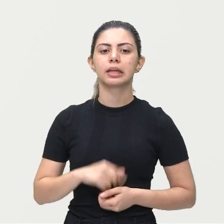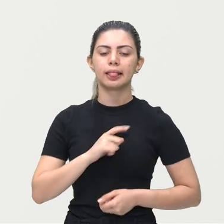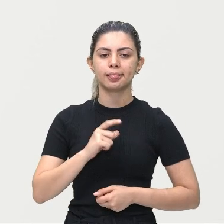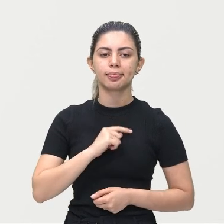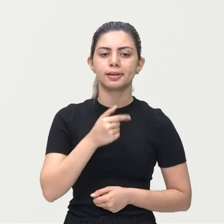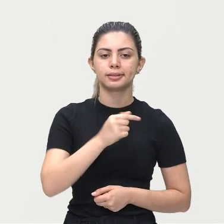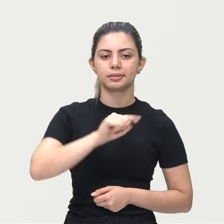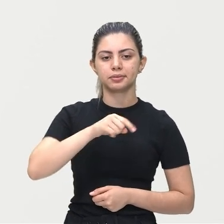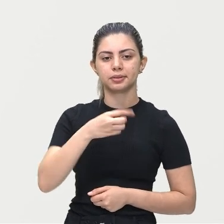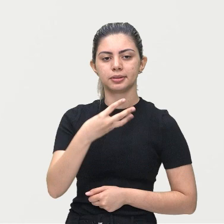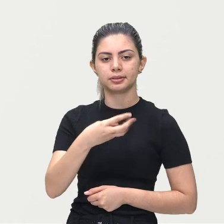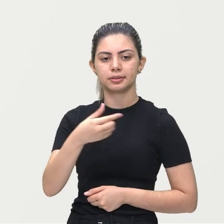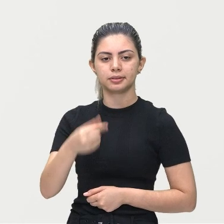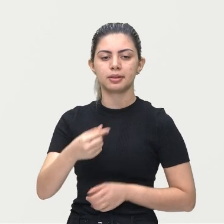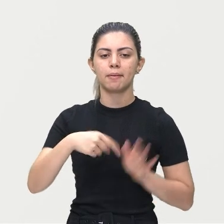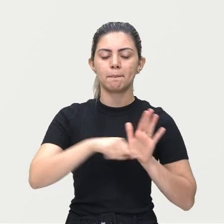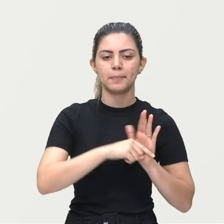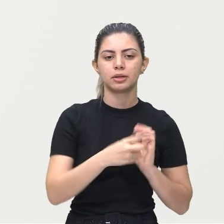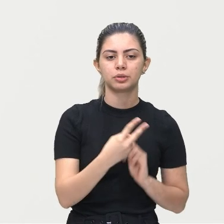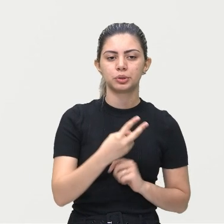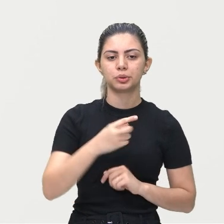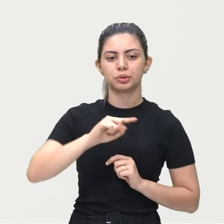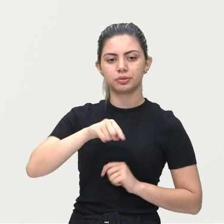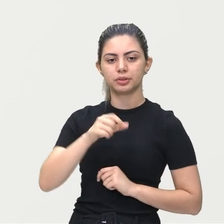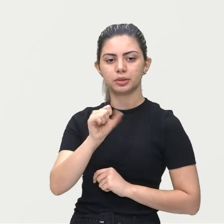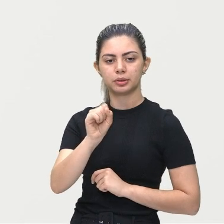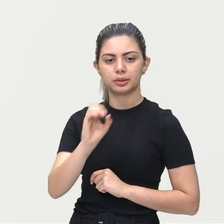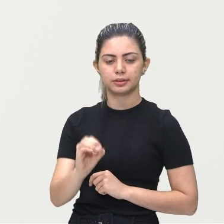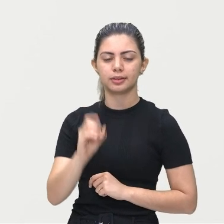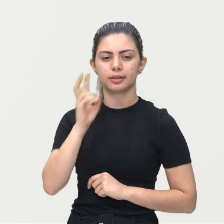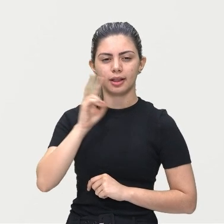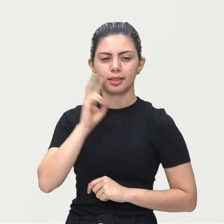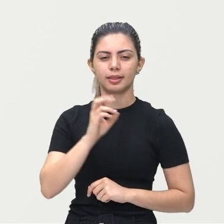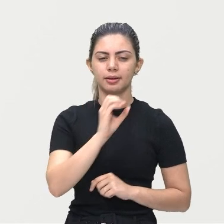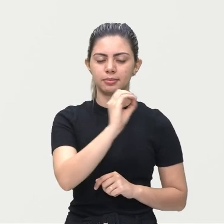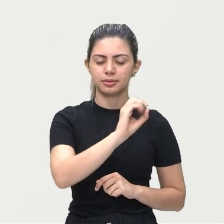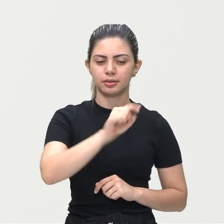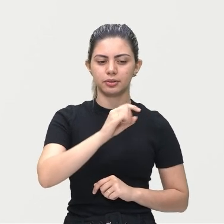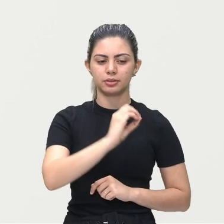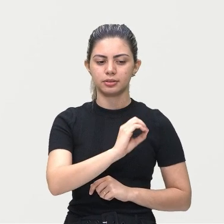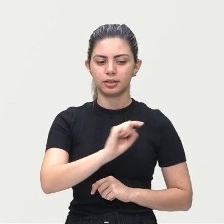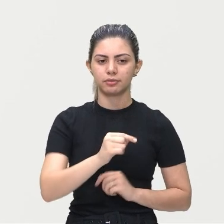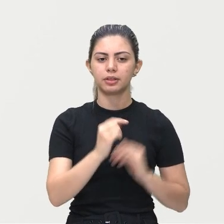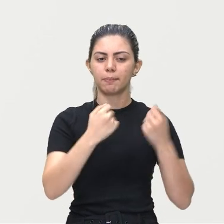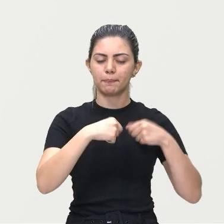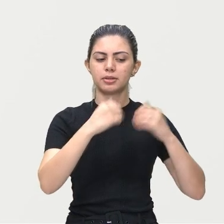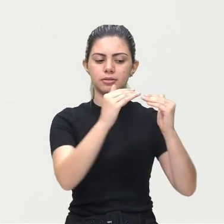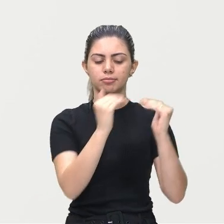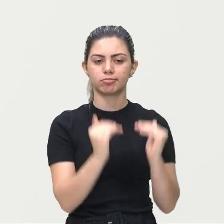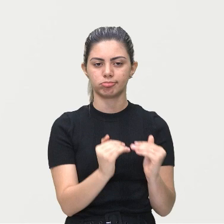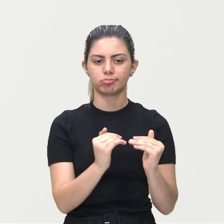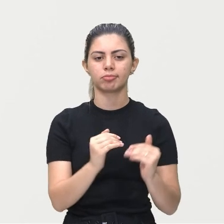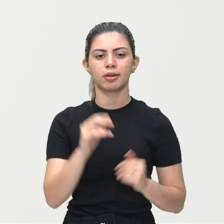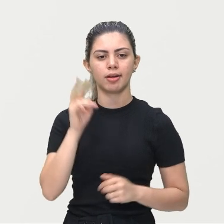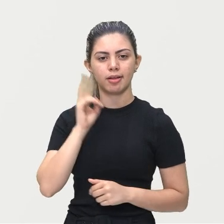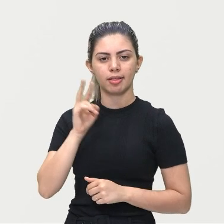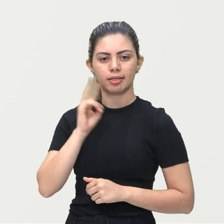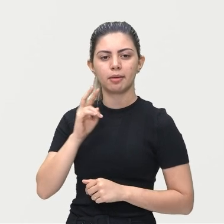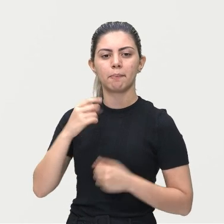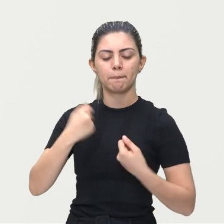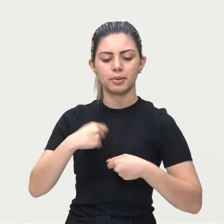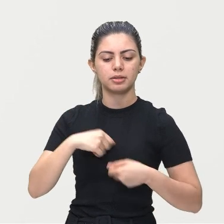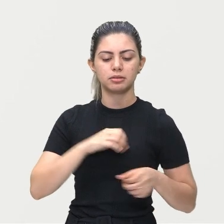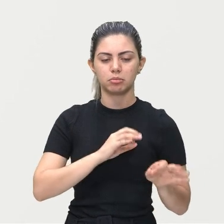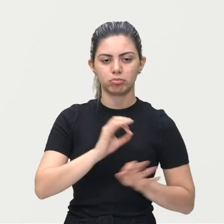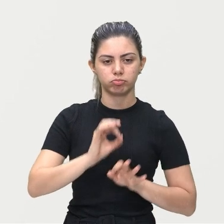centésimos, menos 2 inteiros e 8 décimos. Vírgula embaixo de vírgula, quando eu falo de forma análoga, é do mesmo jeito.